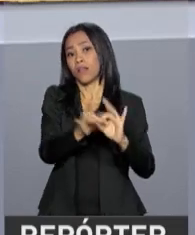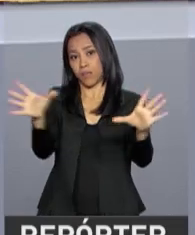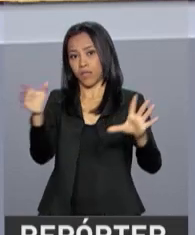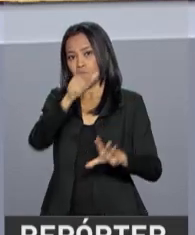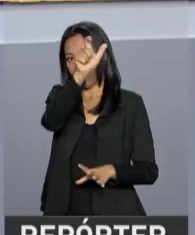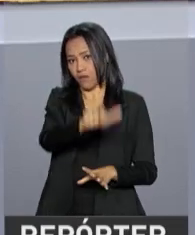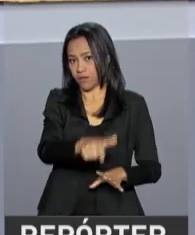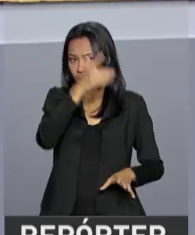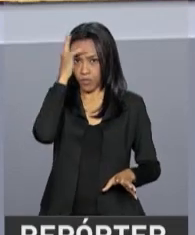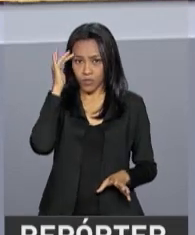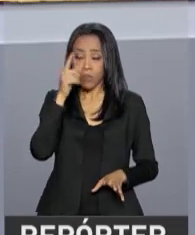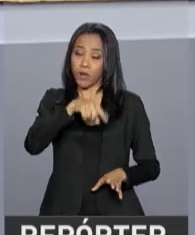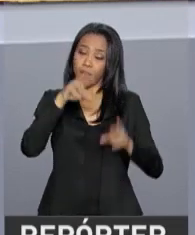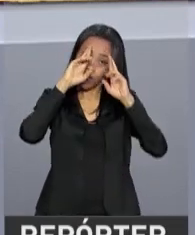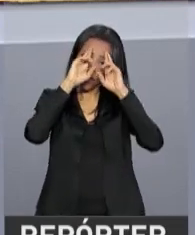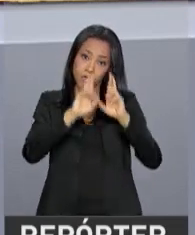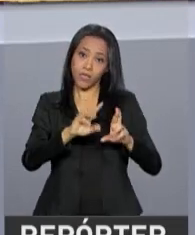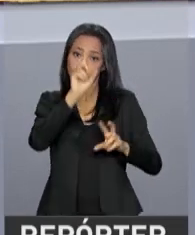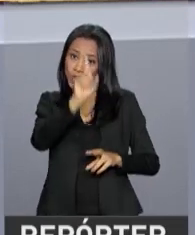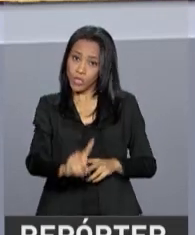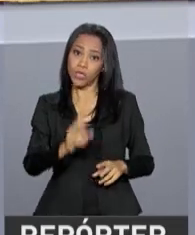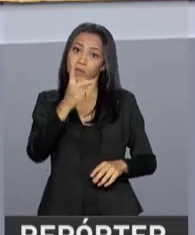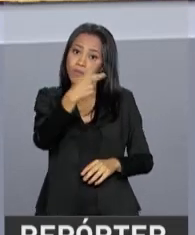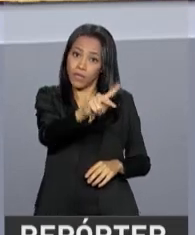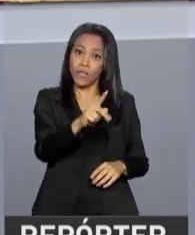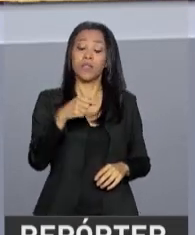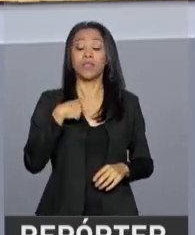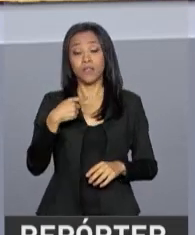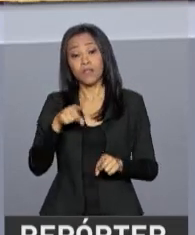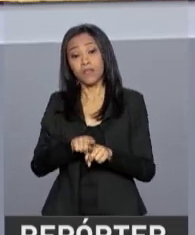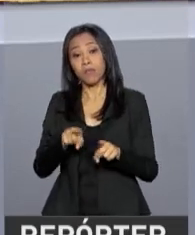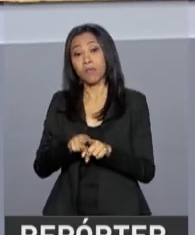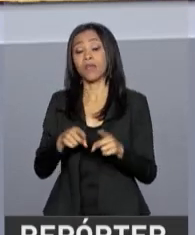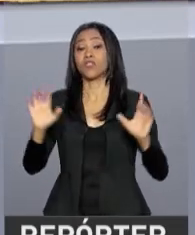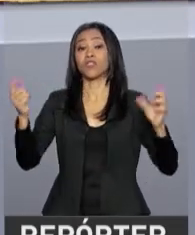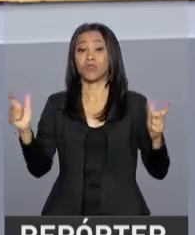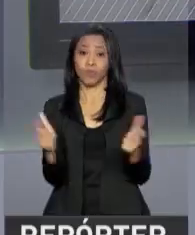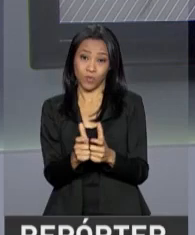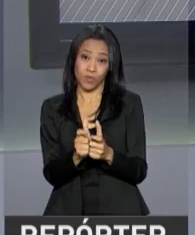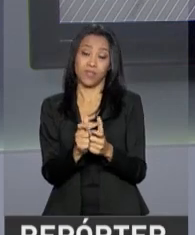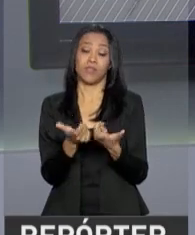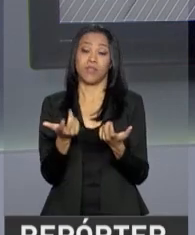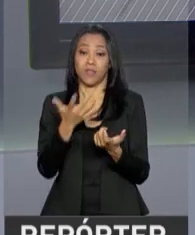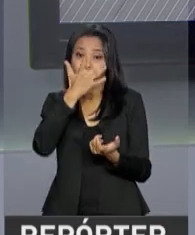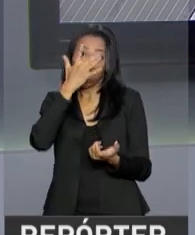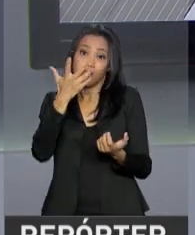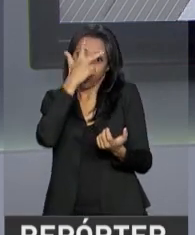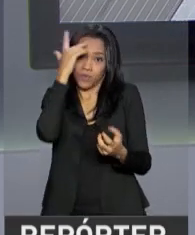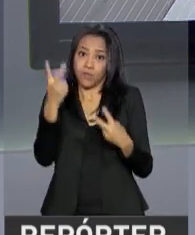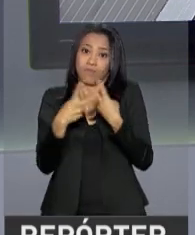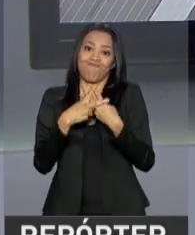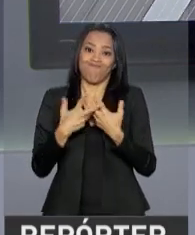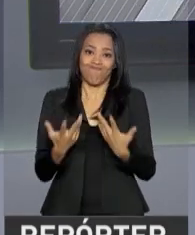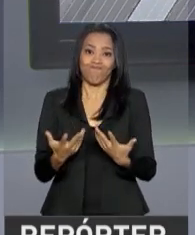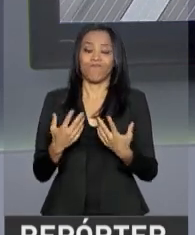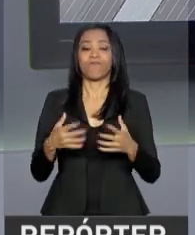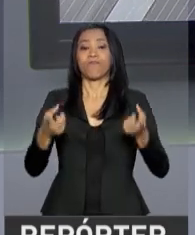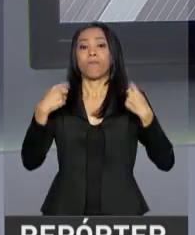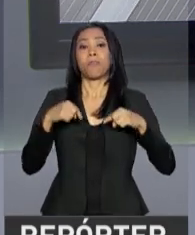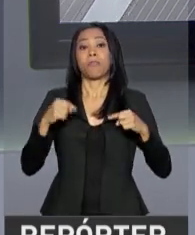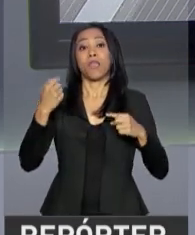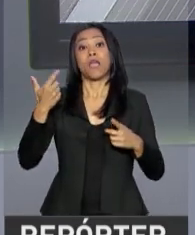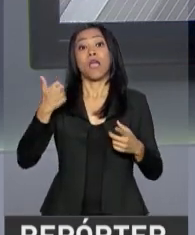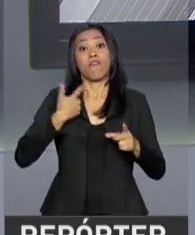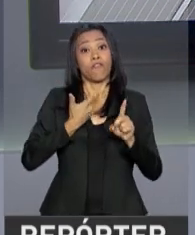para respeitar o direito do detento e também para desafogar o sistema penitenciário uma vitória para os pacientes que